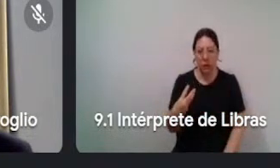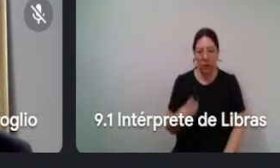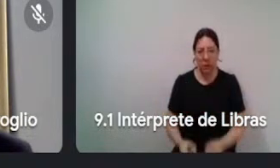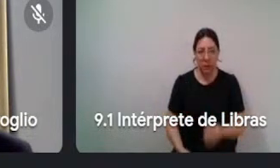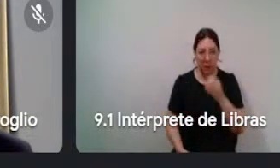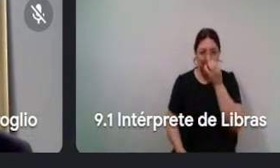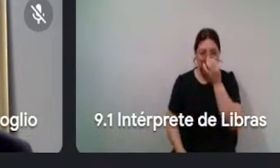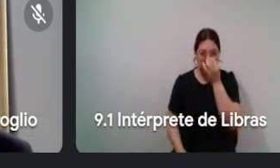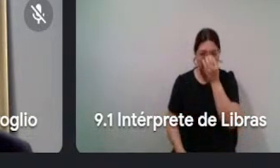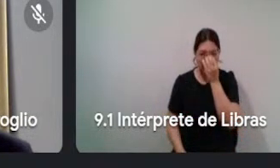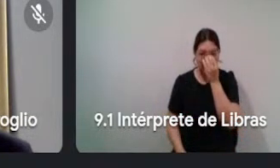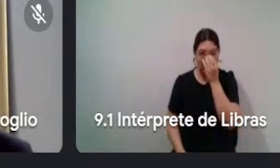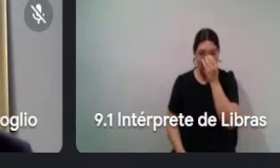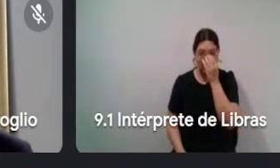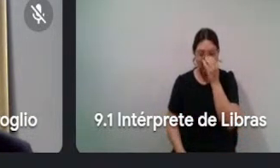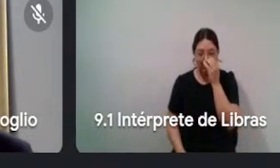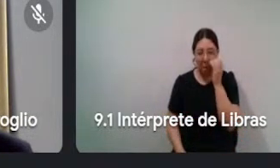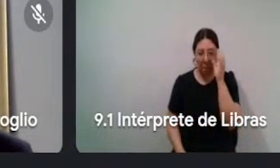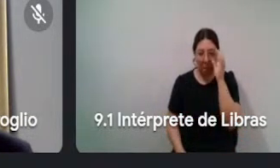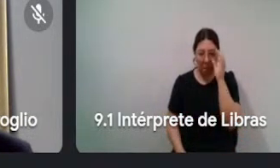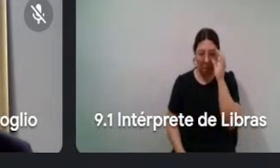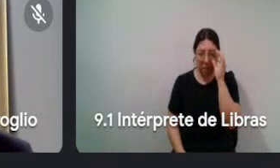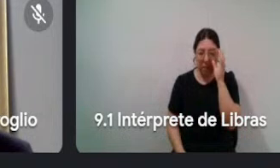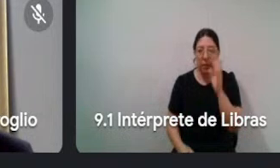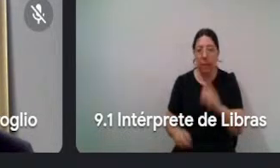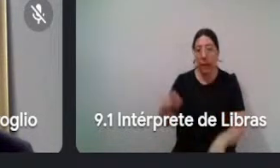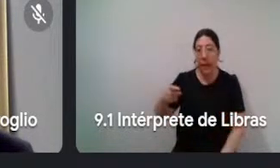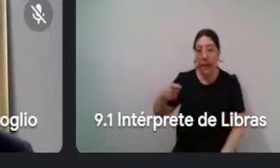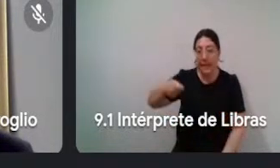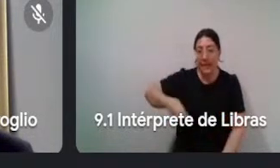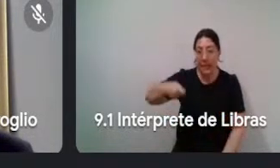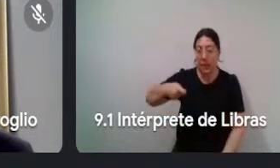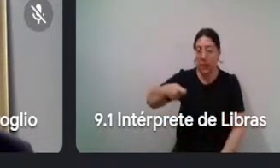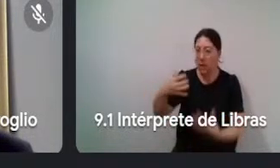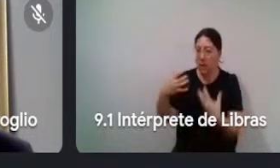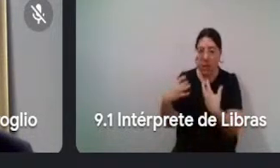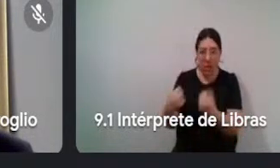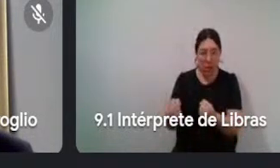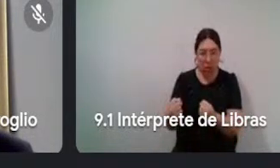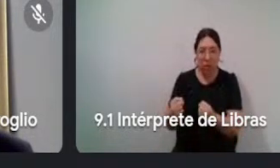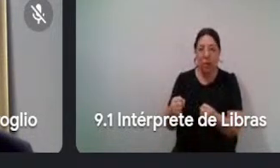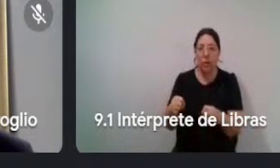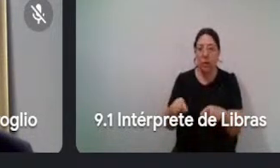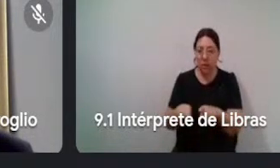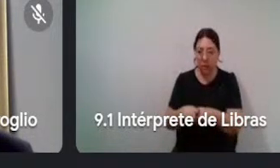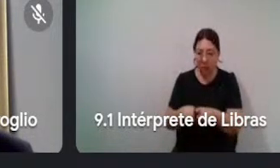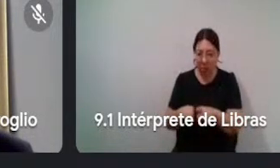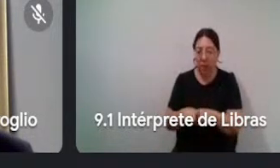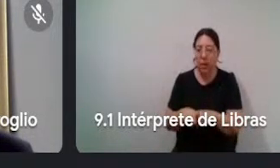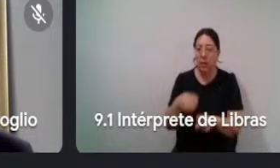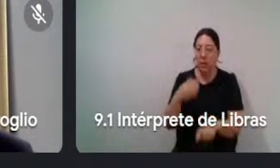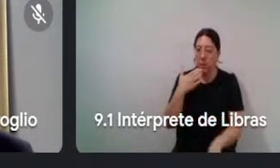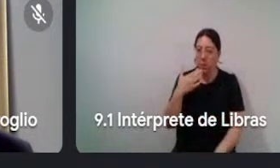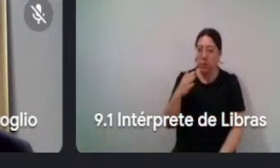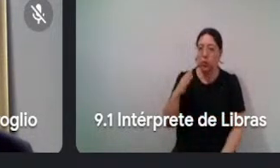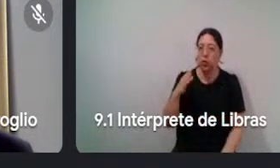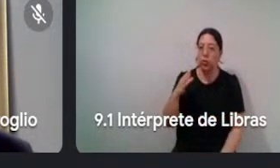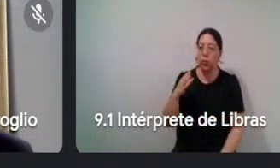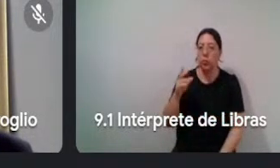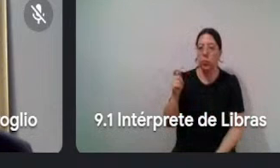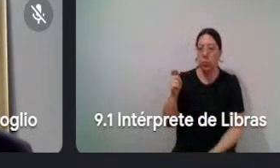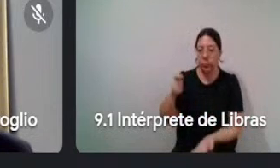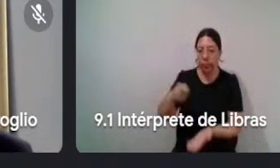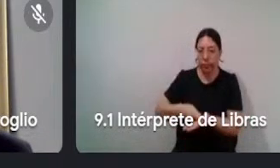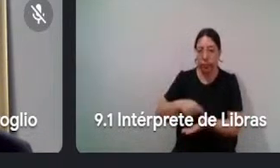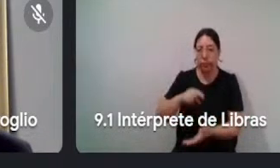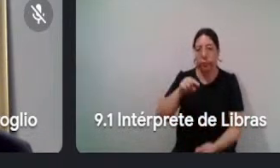Então, a sentença não só desaprovou, como determinou o recolhimento ao erário no valor de R$ 1.380. Perfeito.